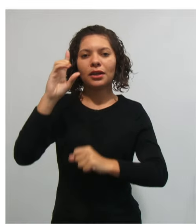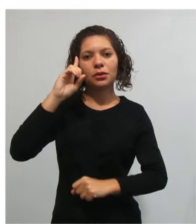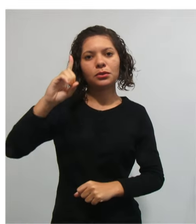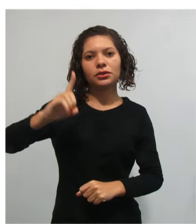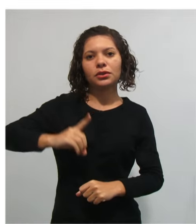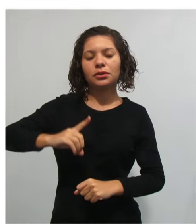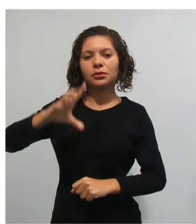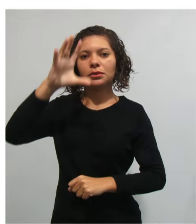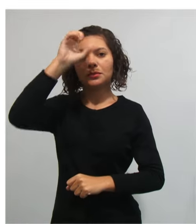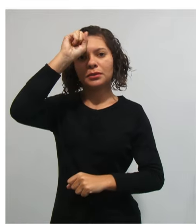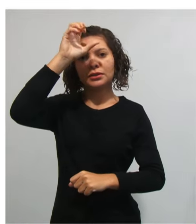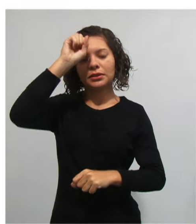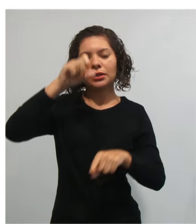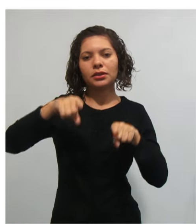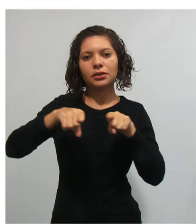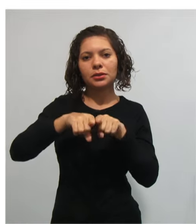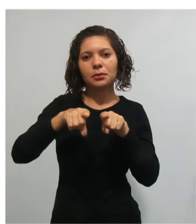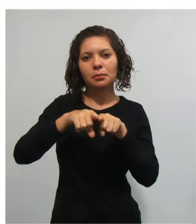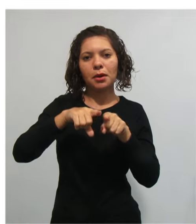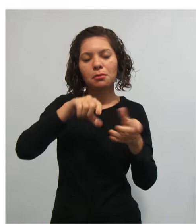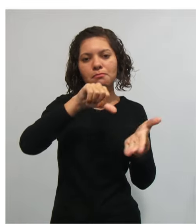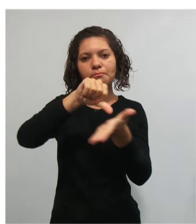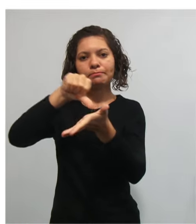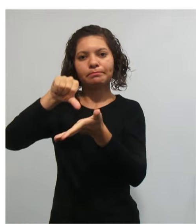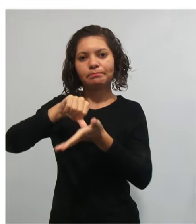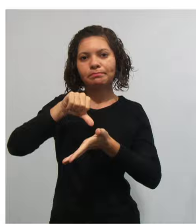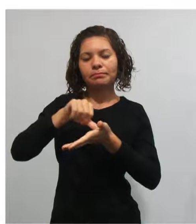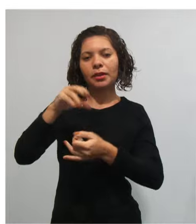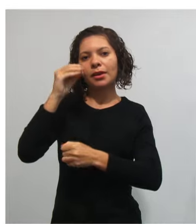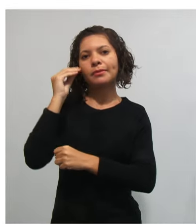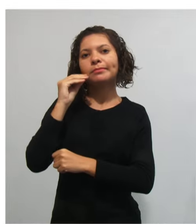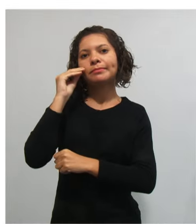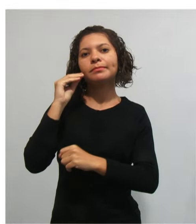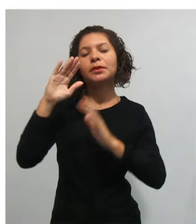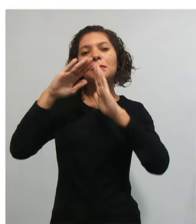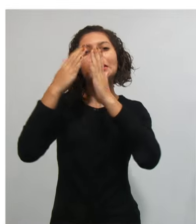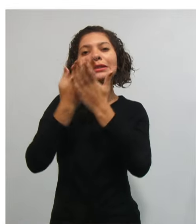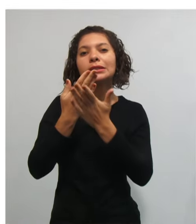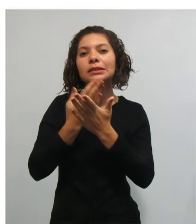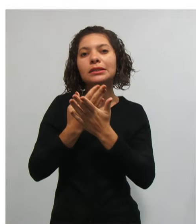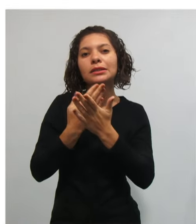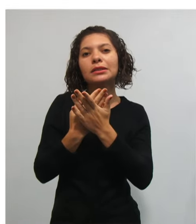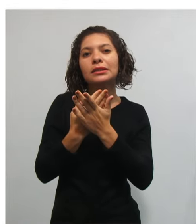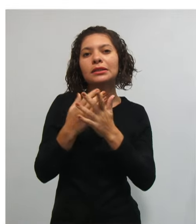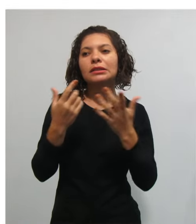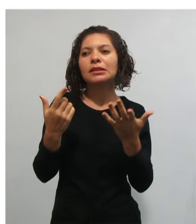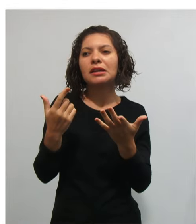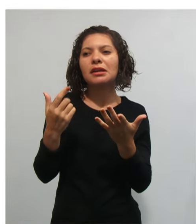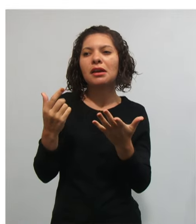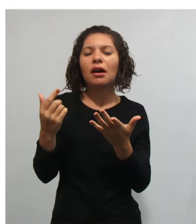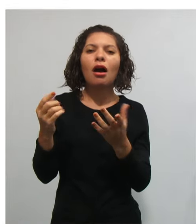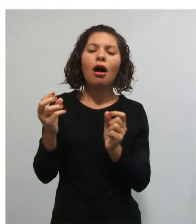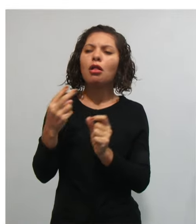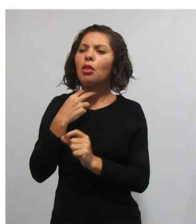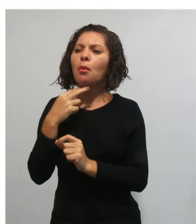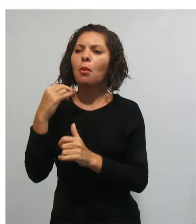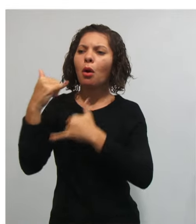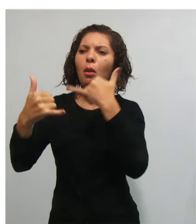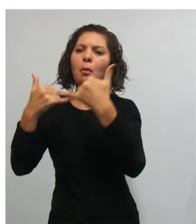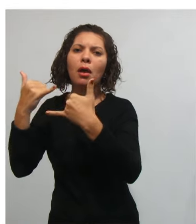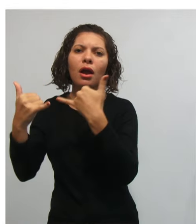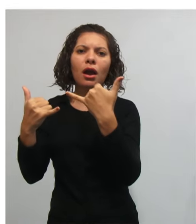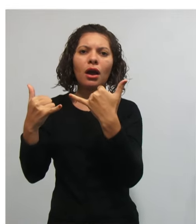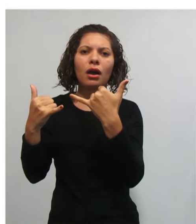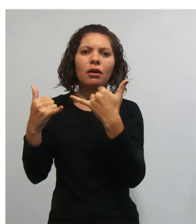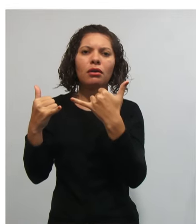de aprendizagem e os campos de experiência então uma escola de educação infantil que não permite que as crianças brinquem ou que